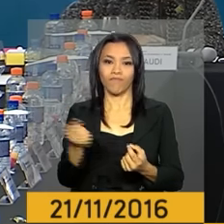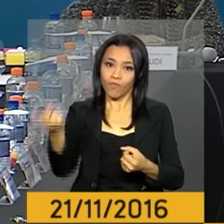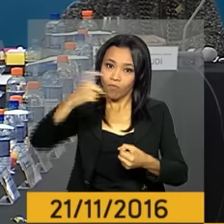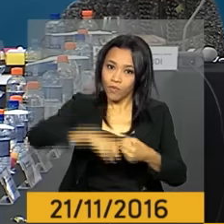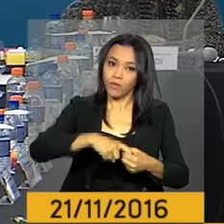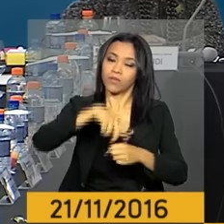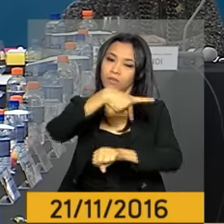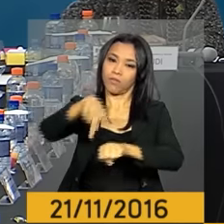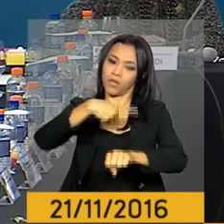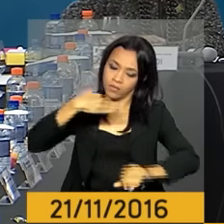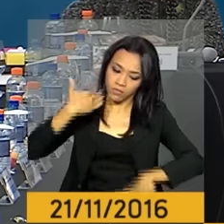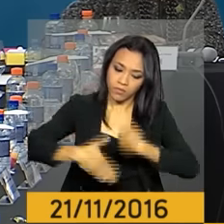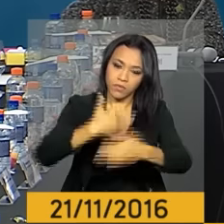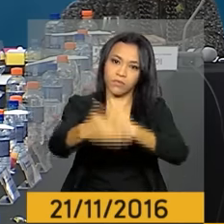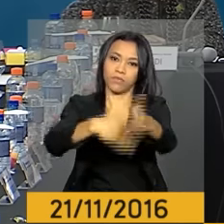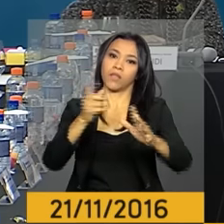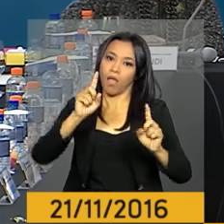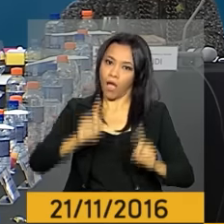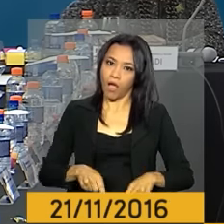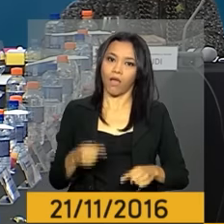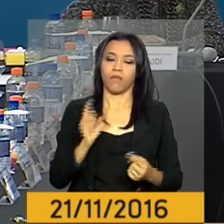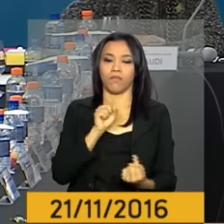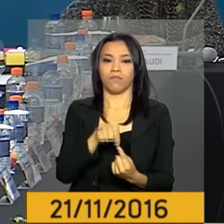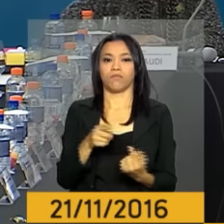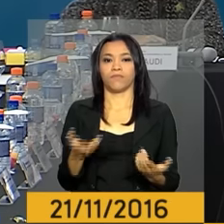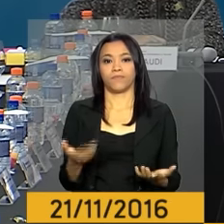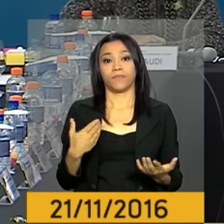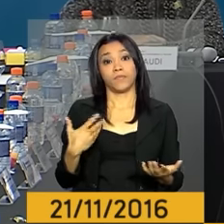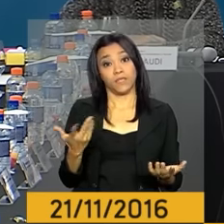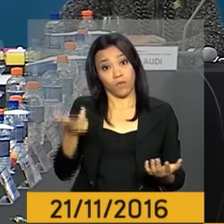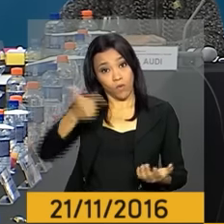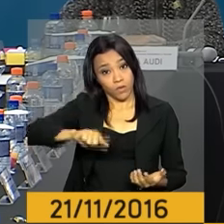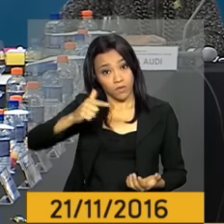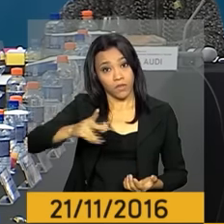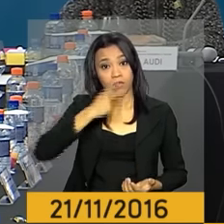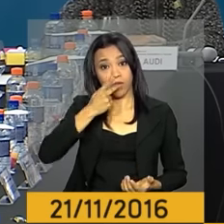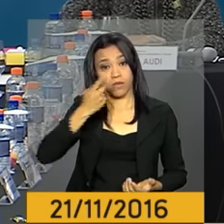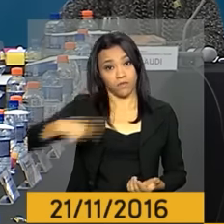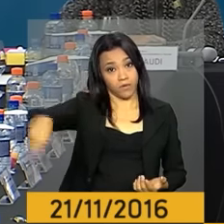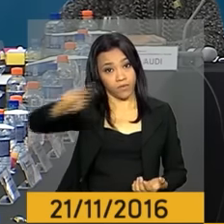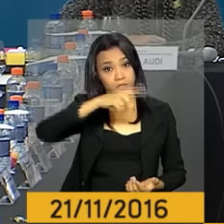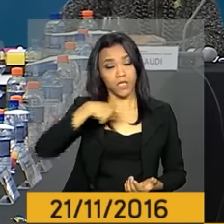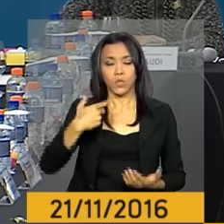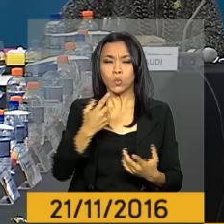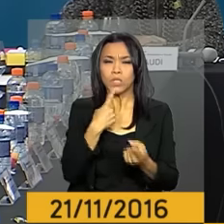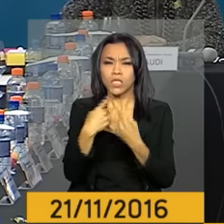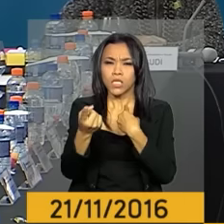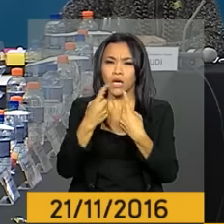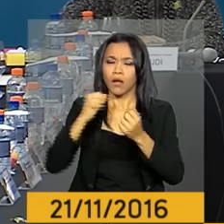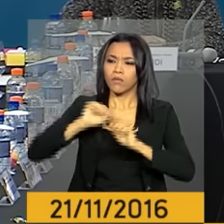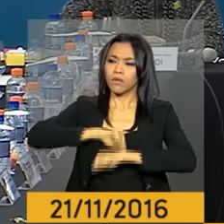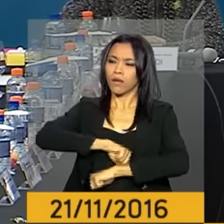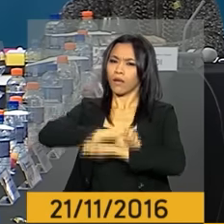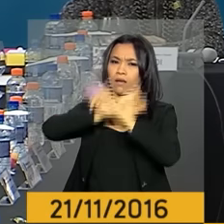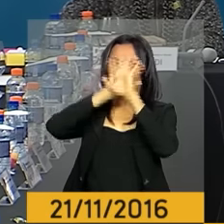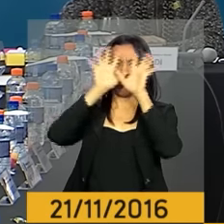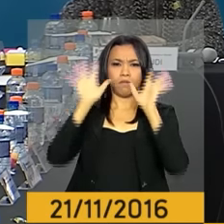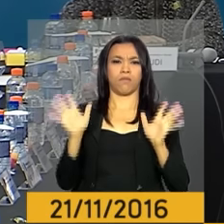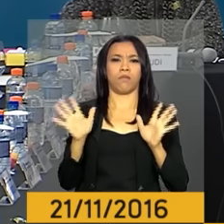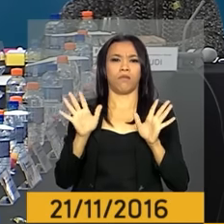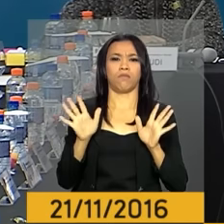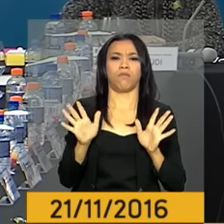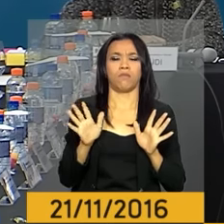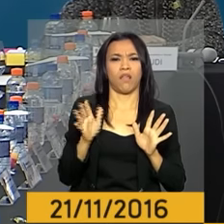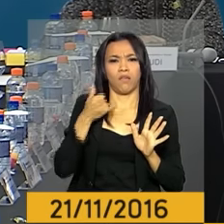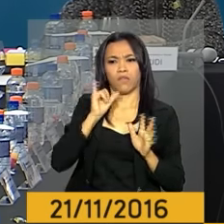Portanto, nós estimulamos, volto a dizer, um diálogo franco e aberto. E é